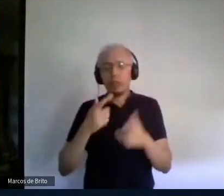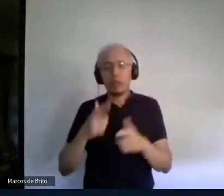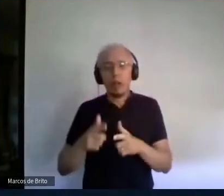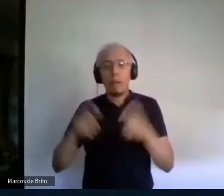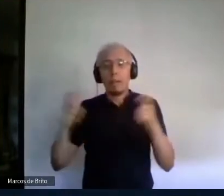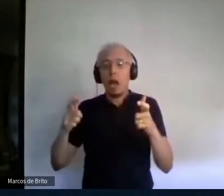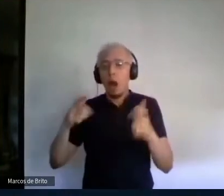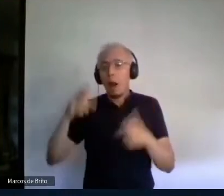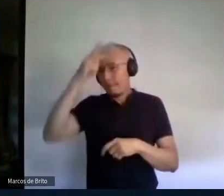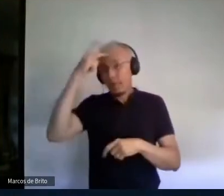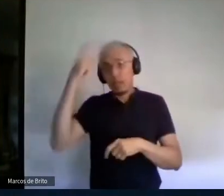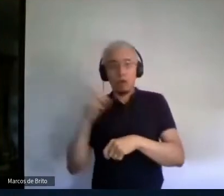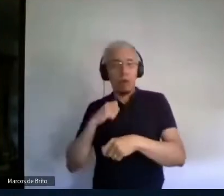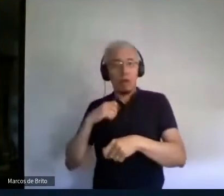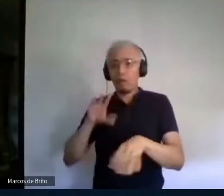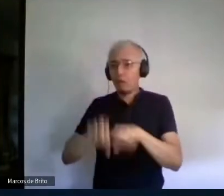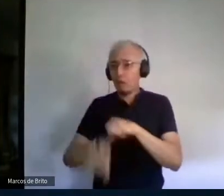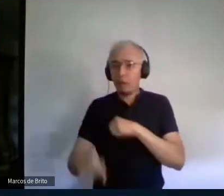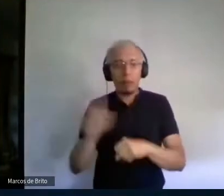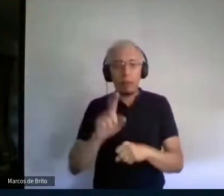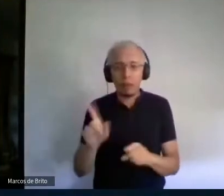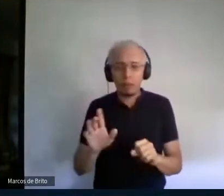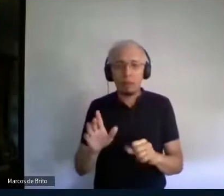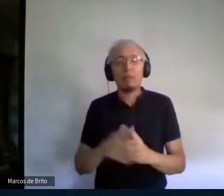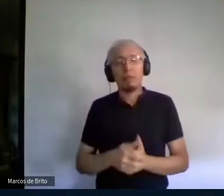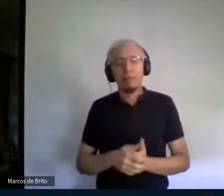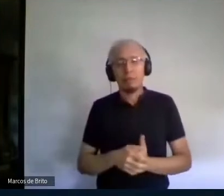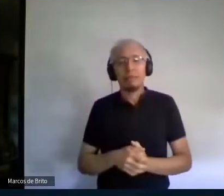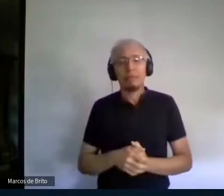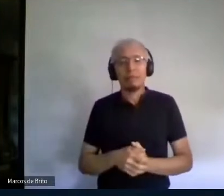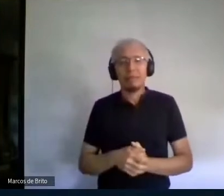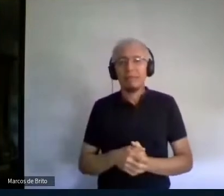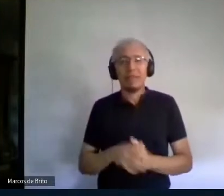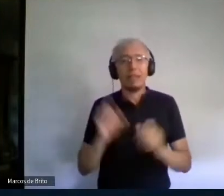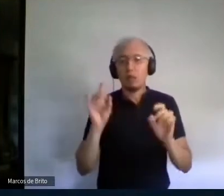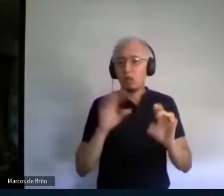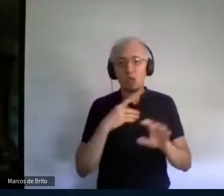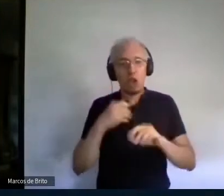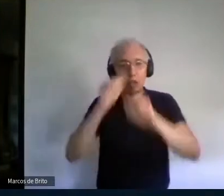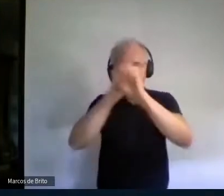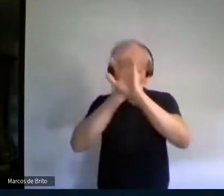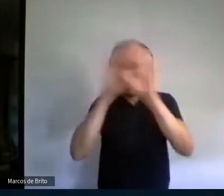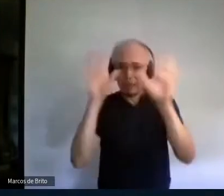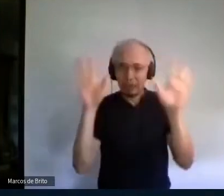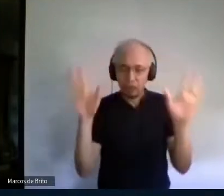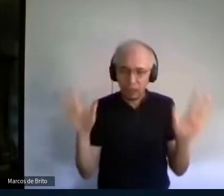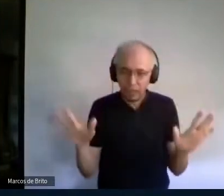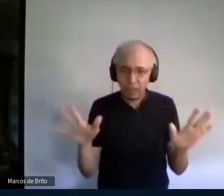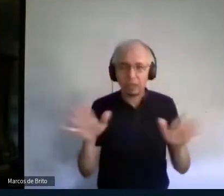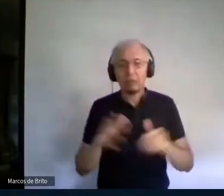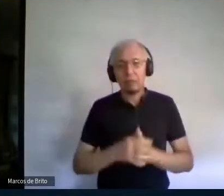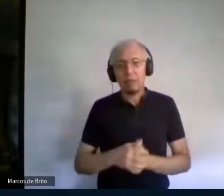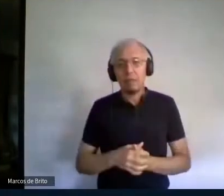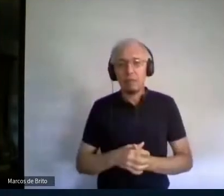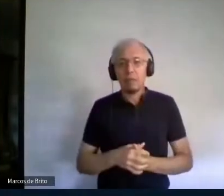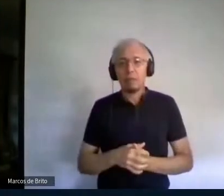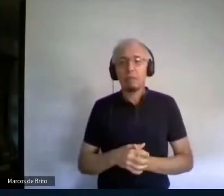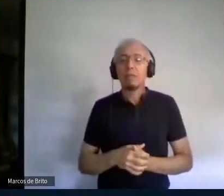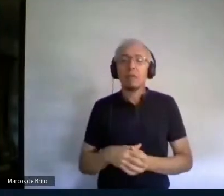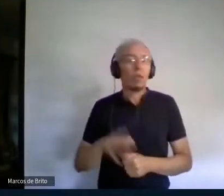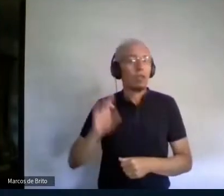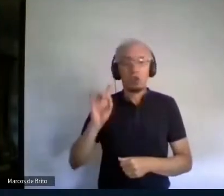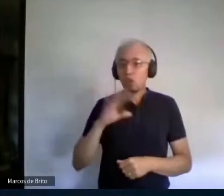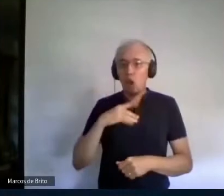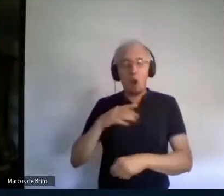quantidade de pessoas formadas. Não. Ok. Então, é só um esclarecimento que talvez valeria a pena. É quantidade de